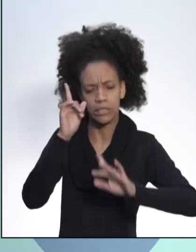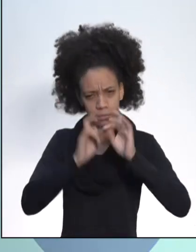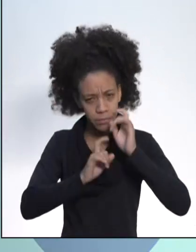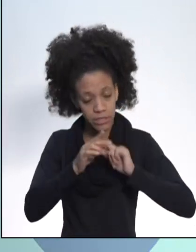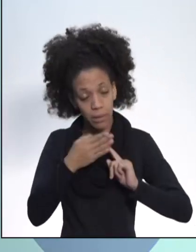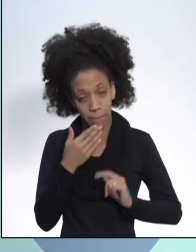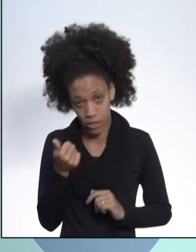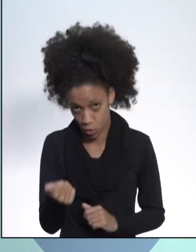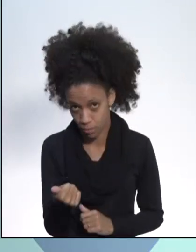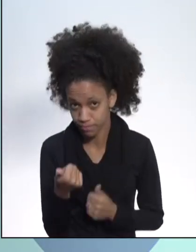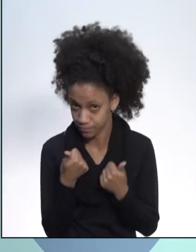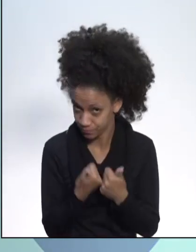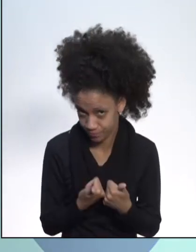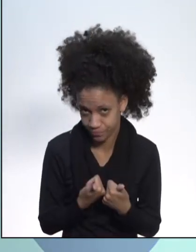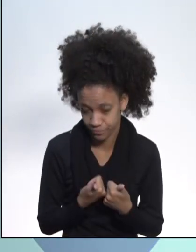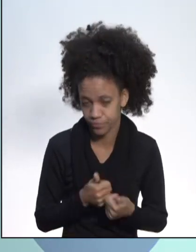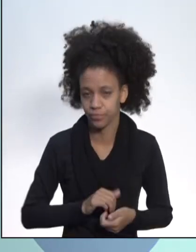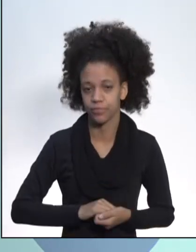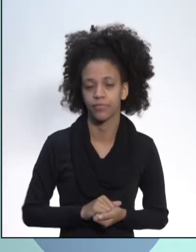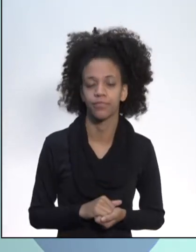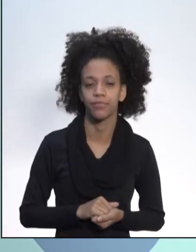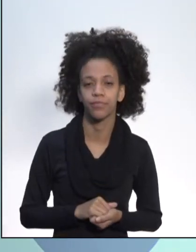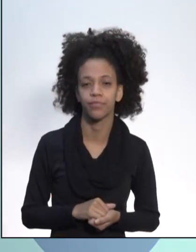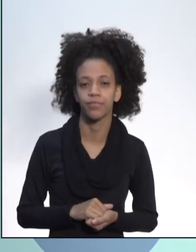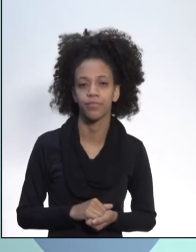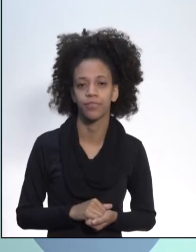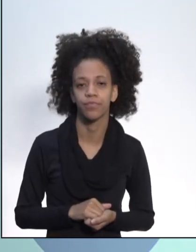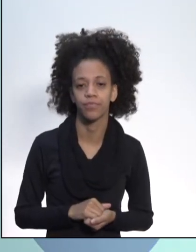assertividade, tá certo?